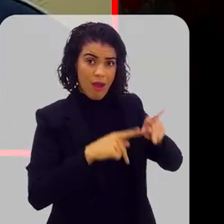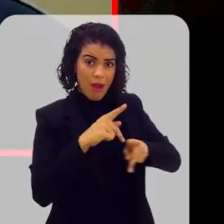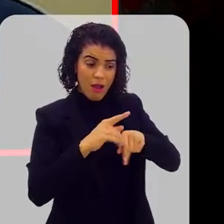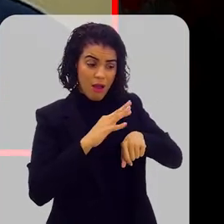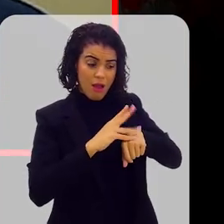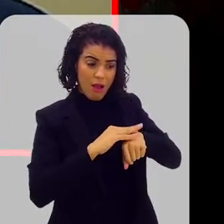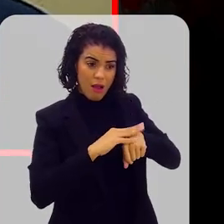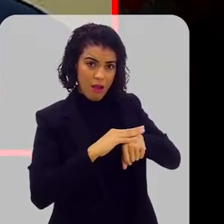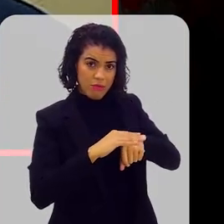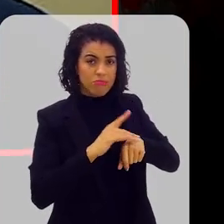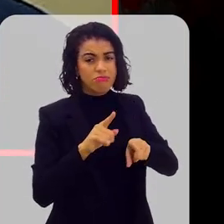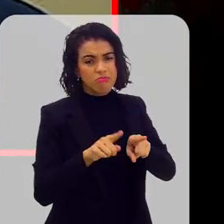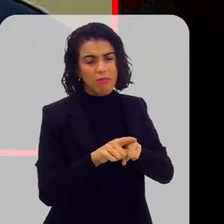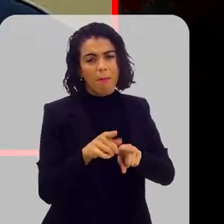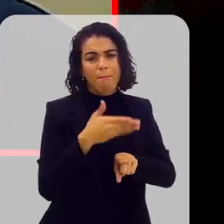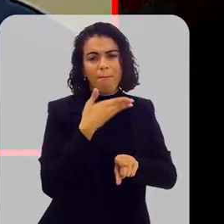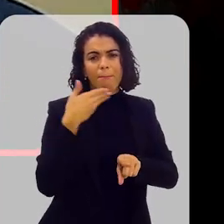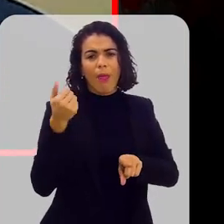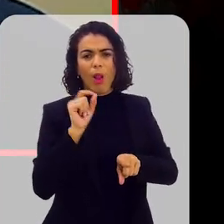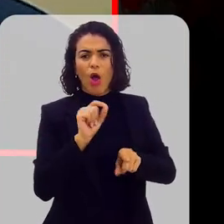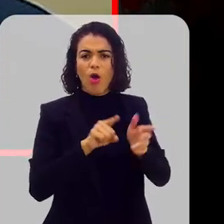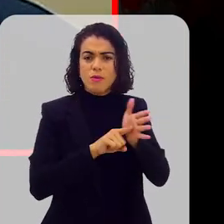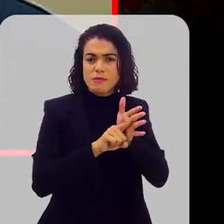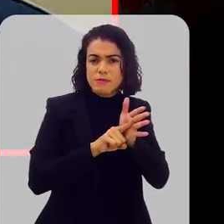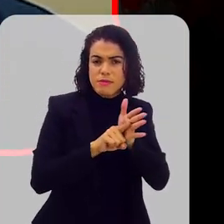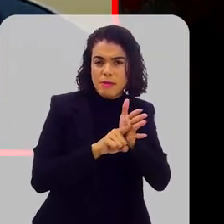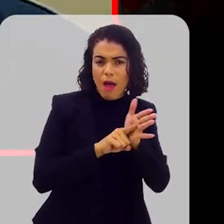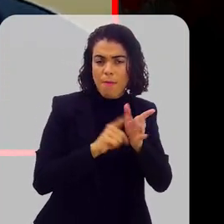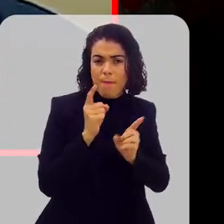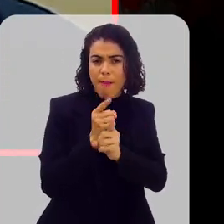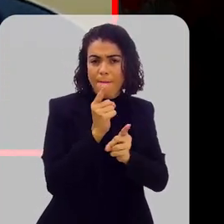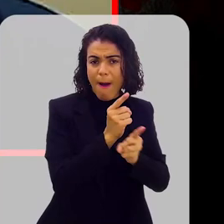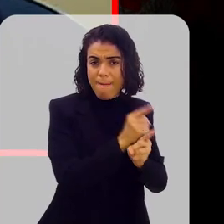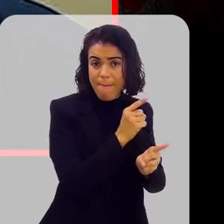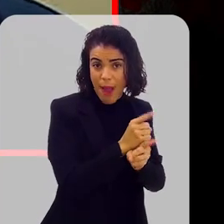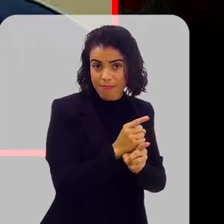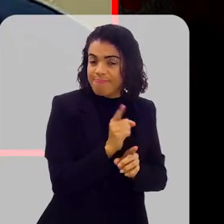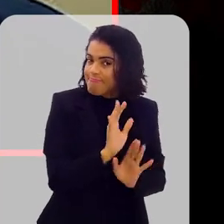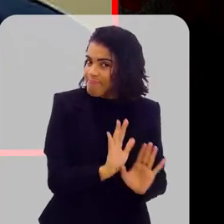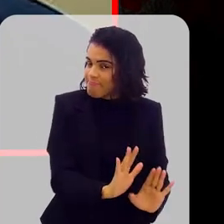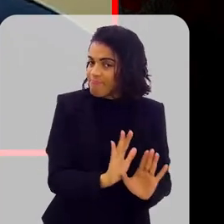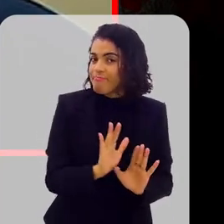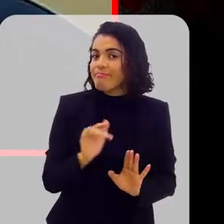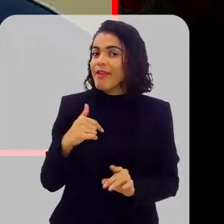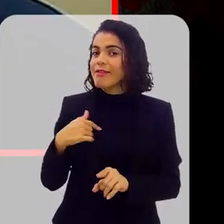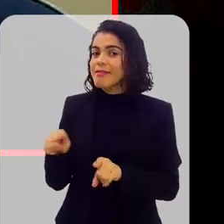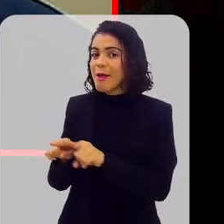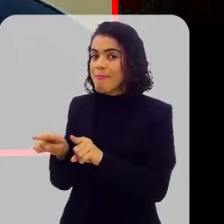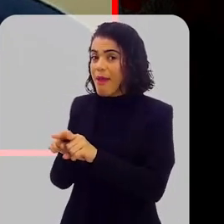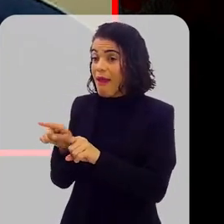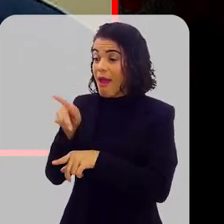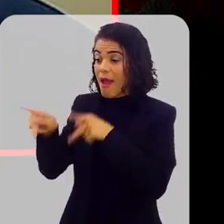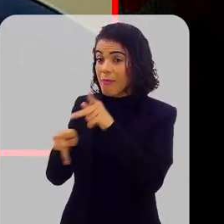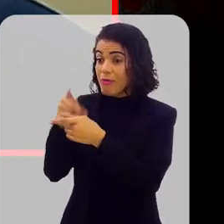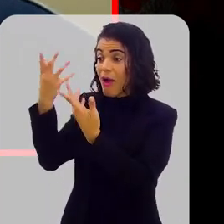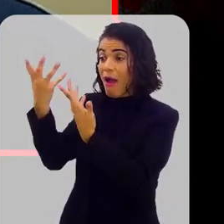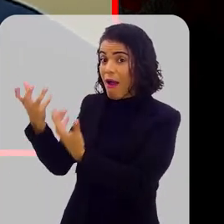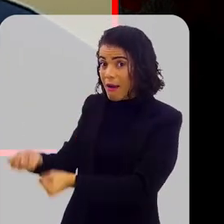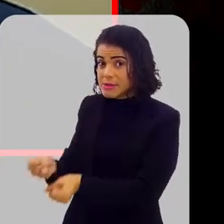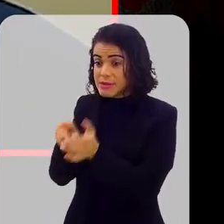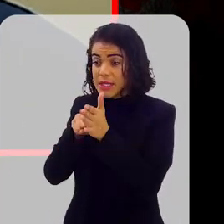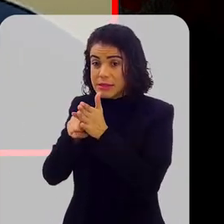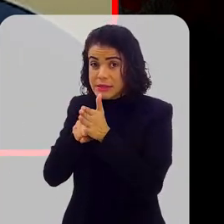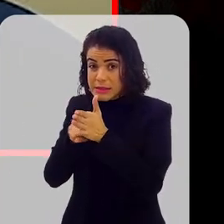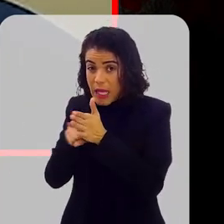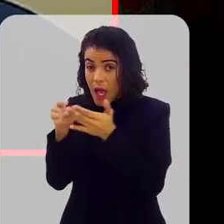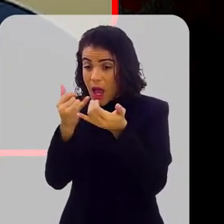incidência na população, mais eficaz tende a ser o exame de rastreamento. Isso é um ponto. E a adesão da